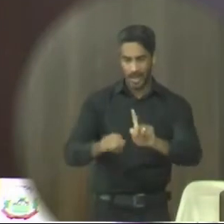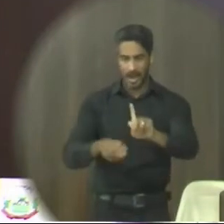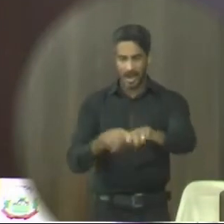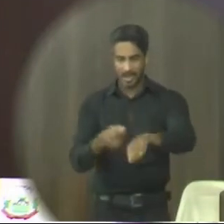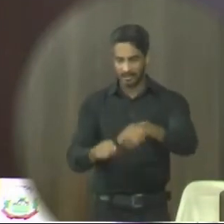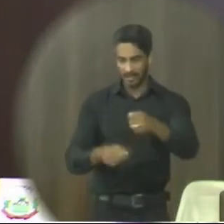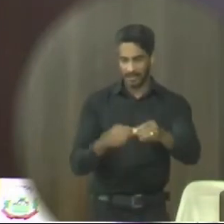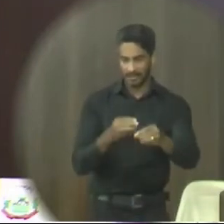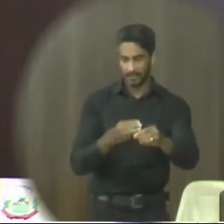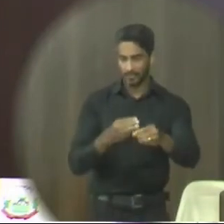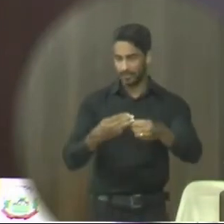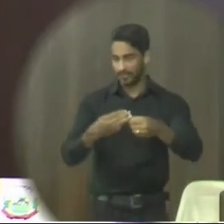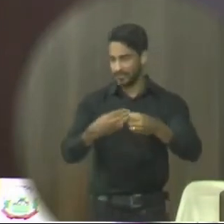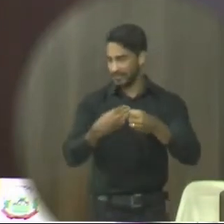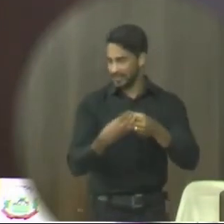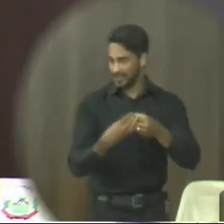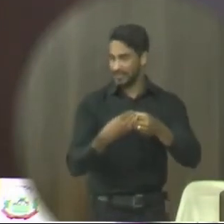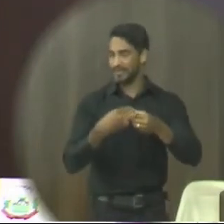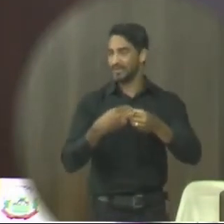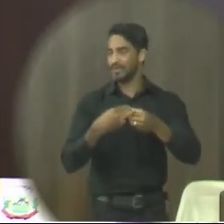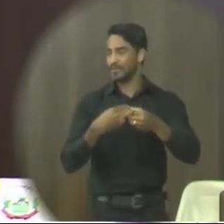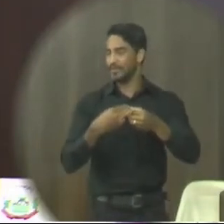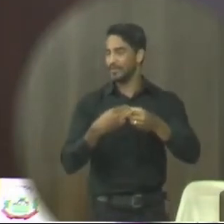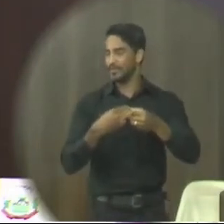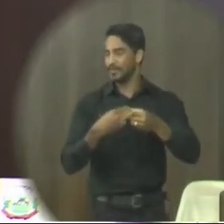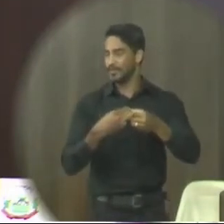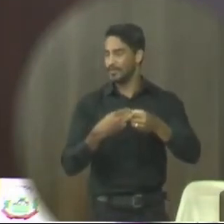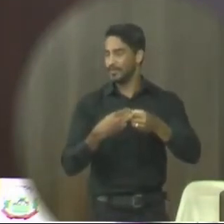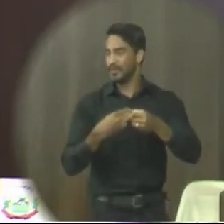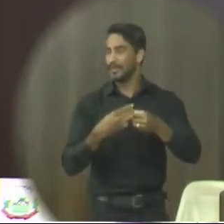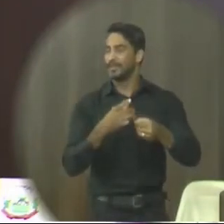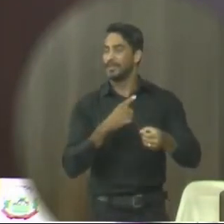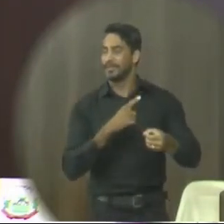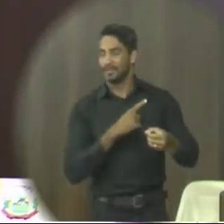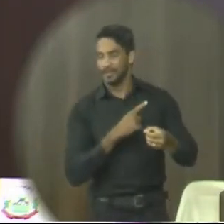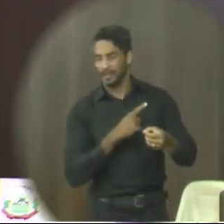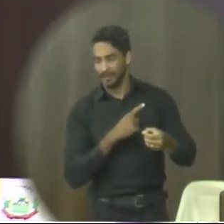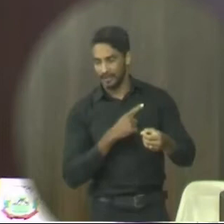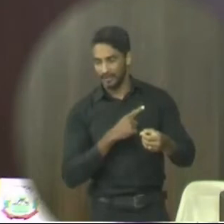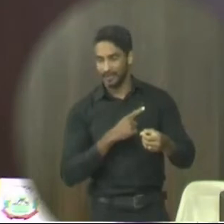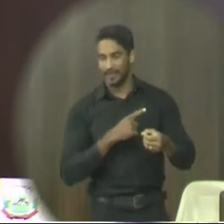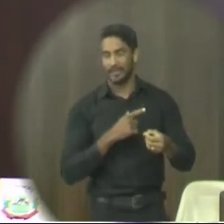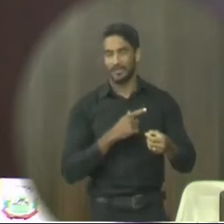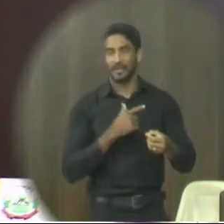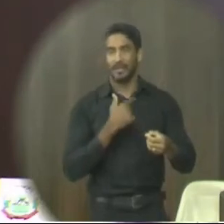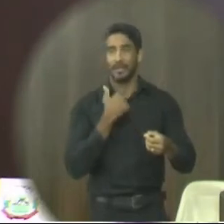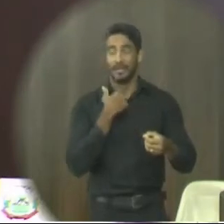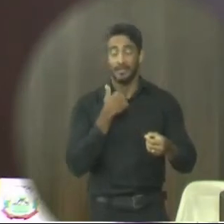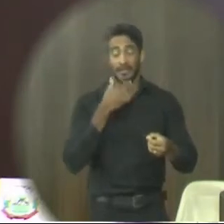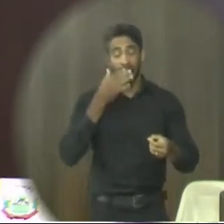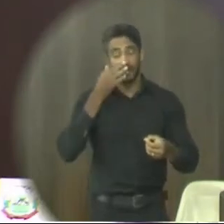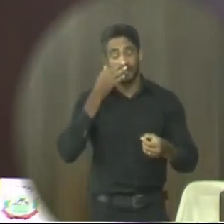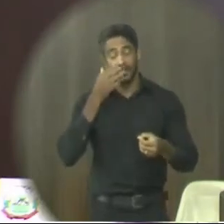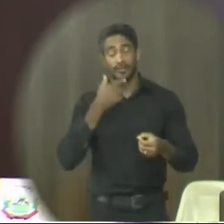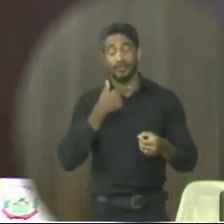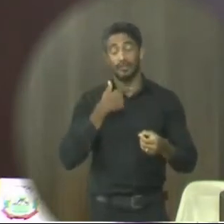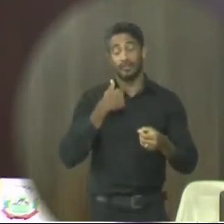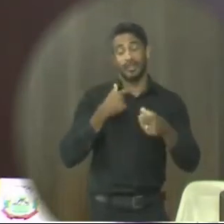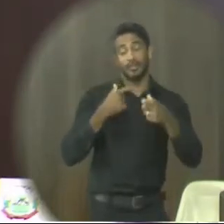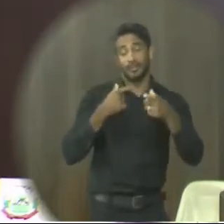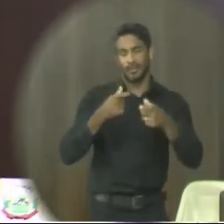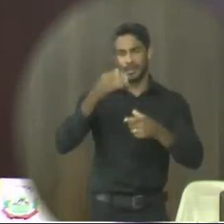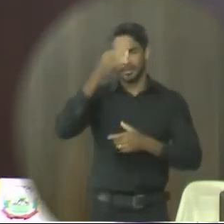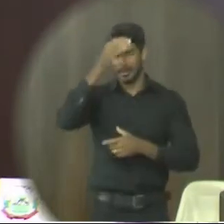regular a administração dos municípios, a conduta dos municípios no que se afeta aos interesses locais. A Câmara